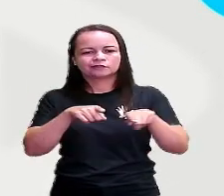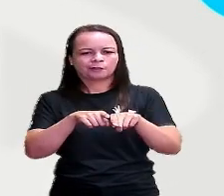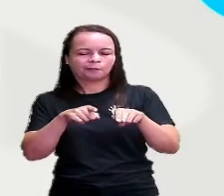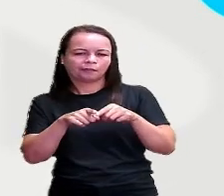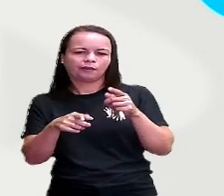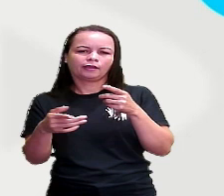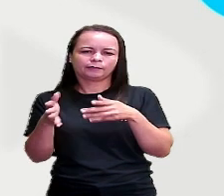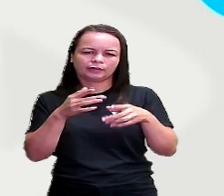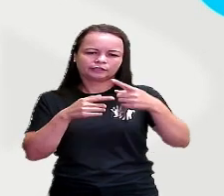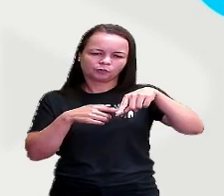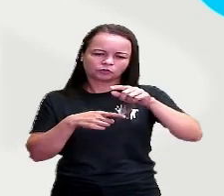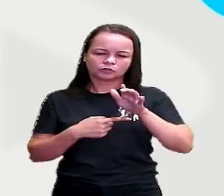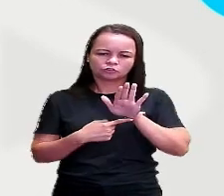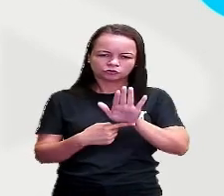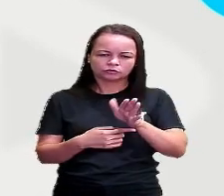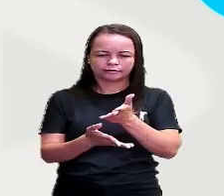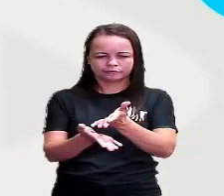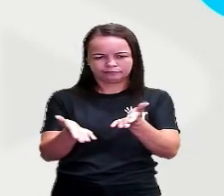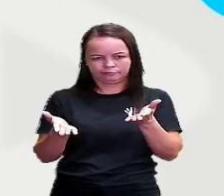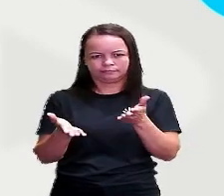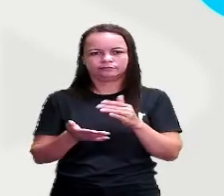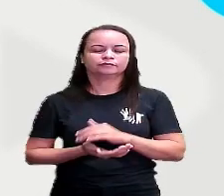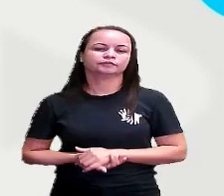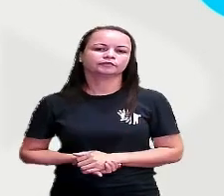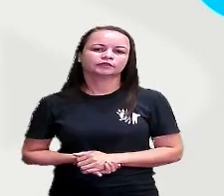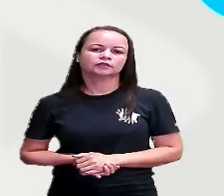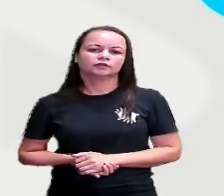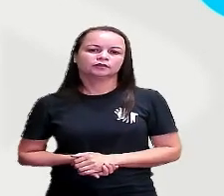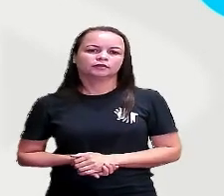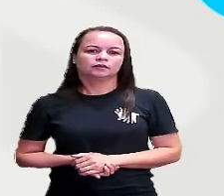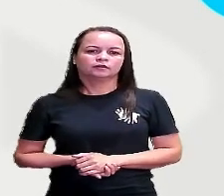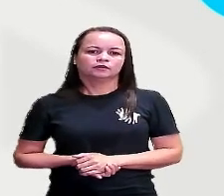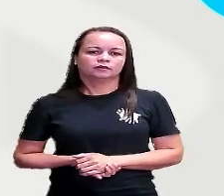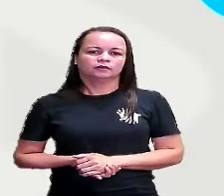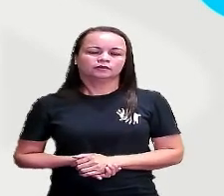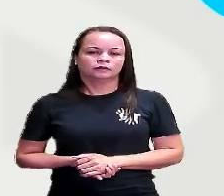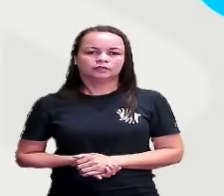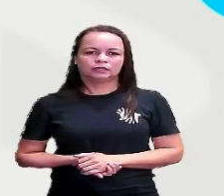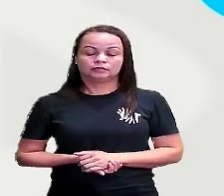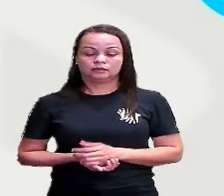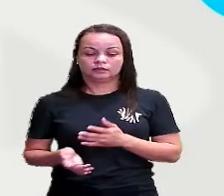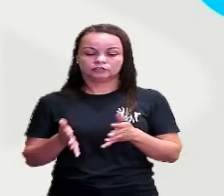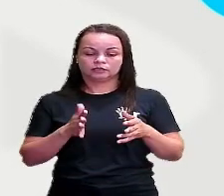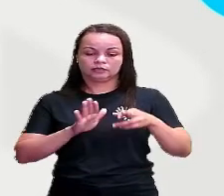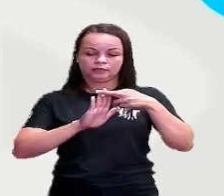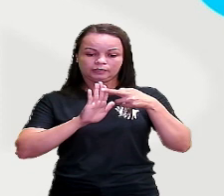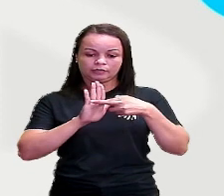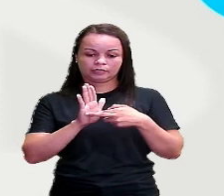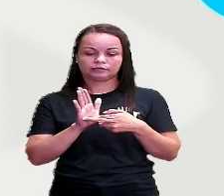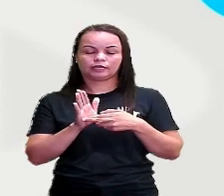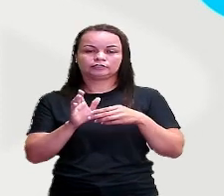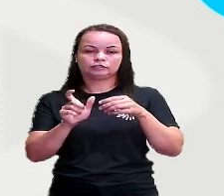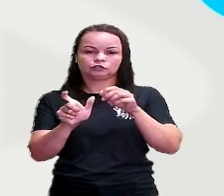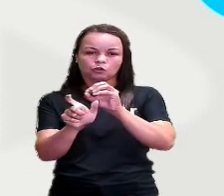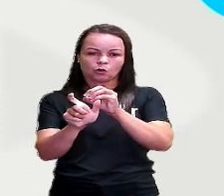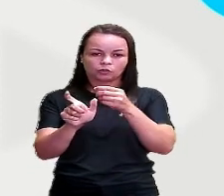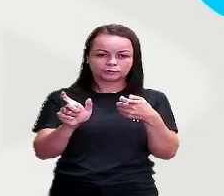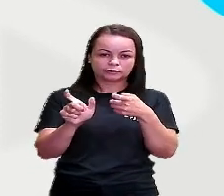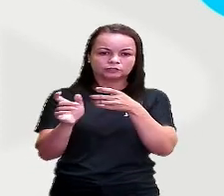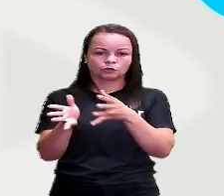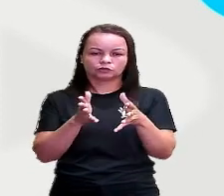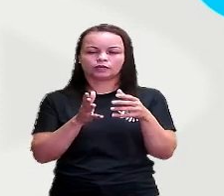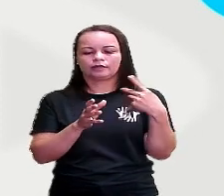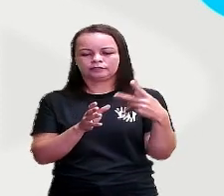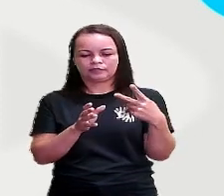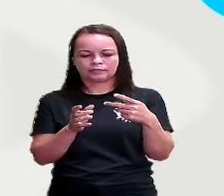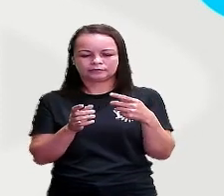dúvidas de vocês, tá bom? Então, ó, as regras das palavras oxítonas. Acentuam-se as oxítonas